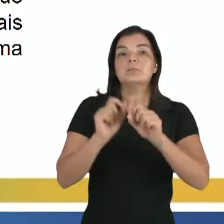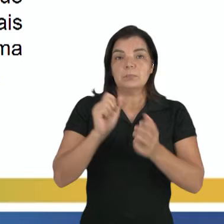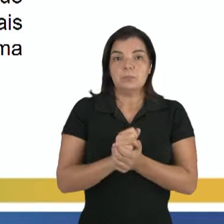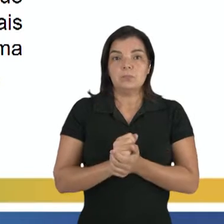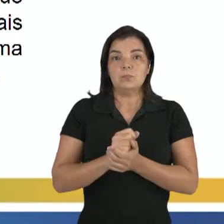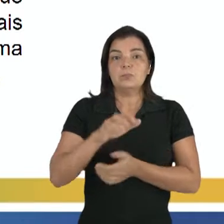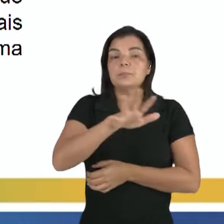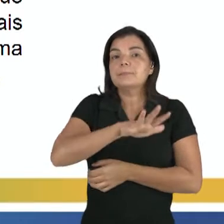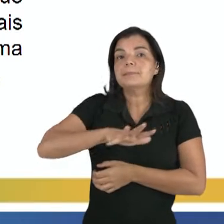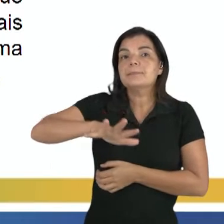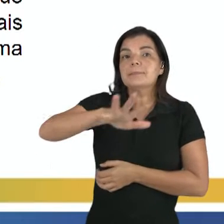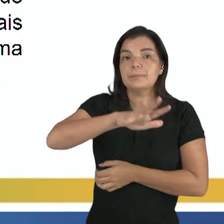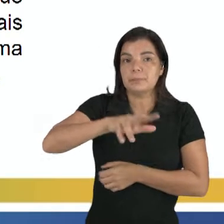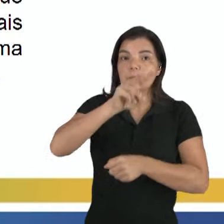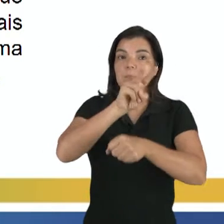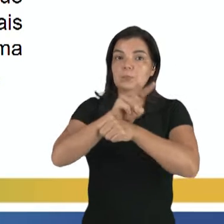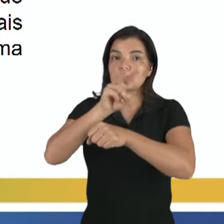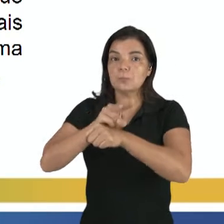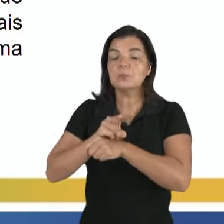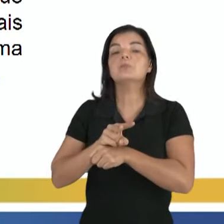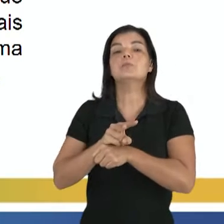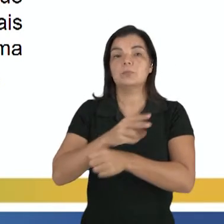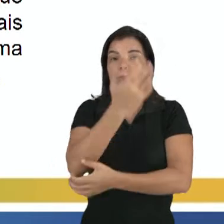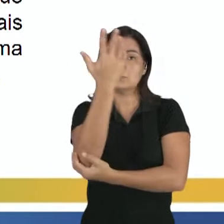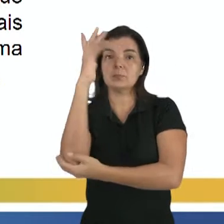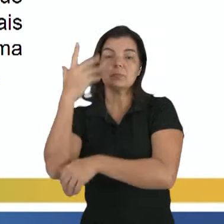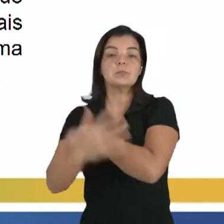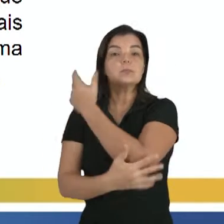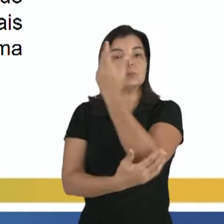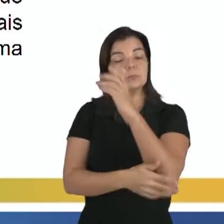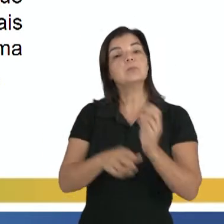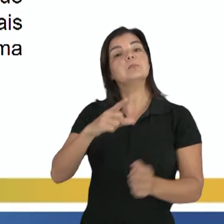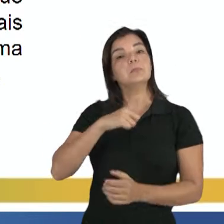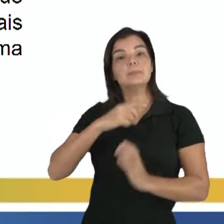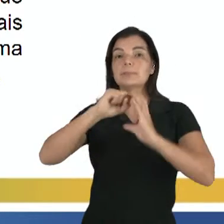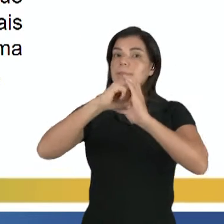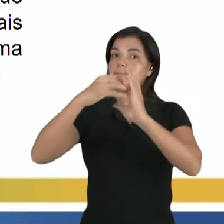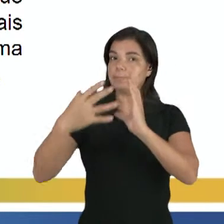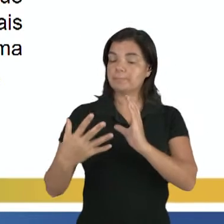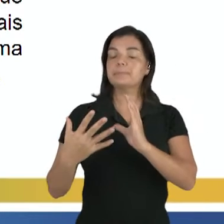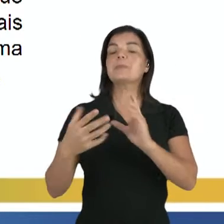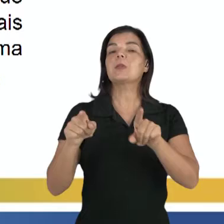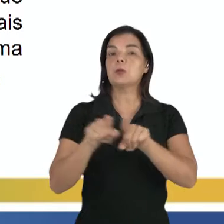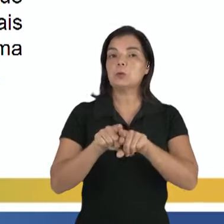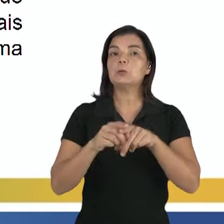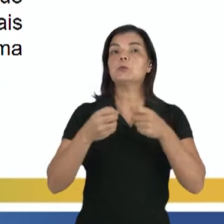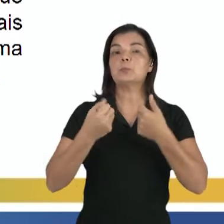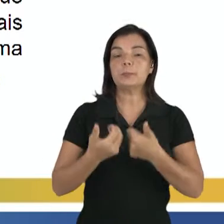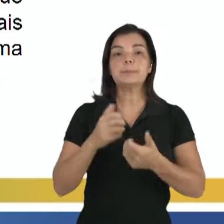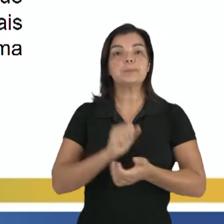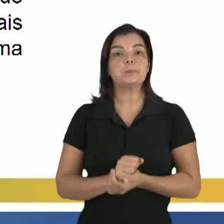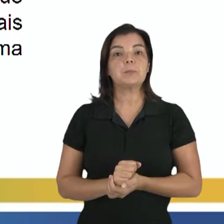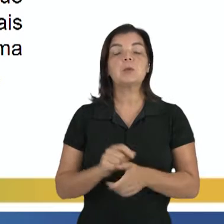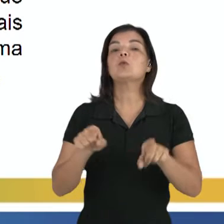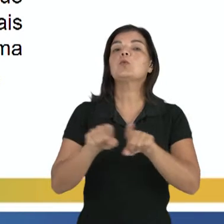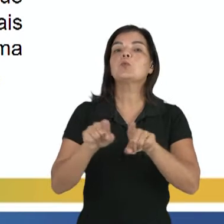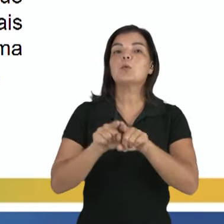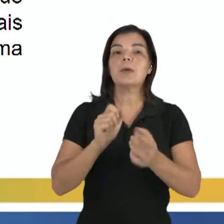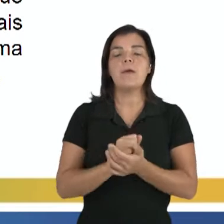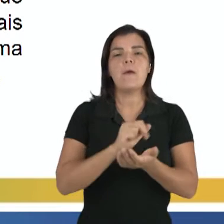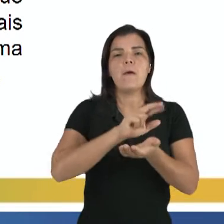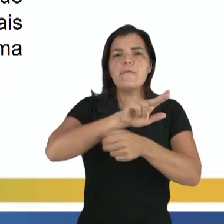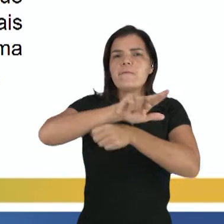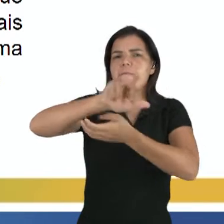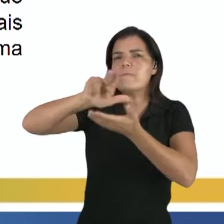como áreas, né? Então, áreas de preservação ambiental, e possuem características naturais relevantes, cujo ecossistema necessita